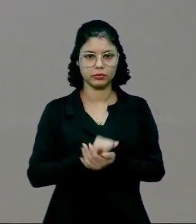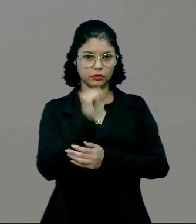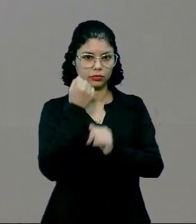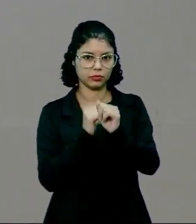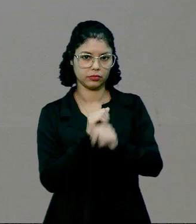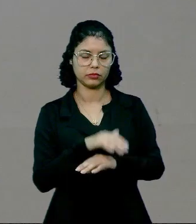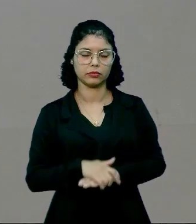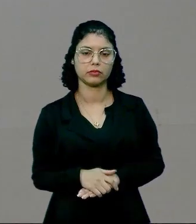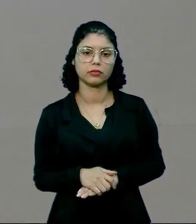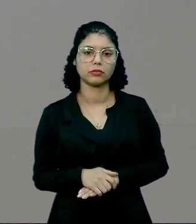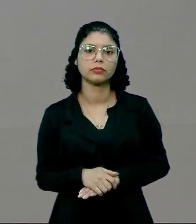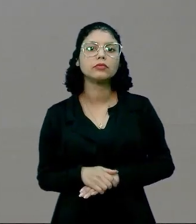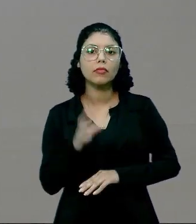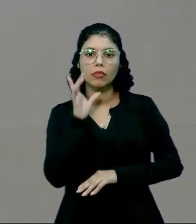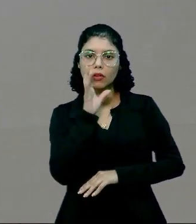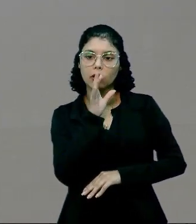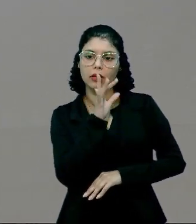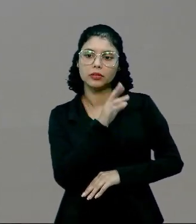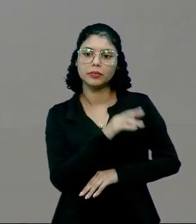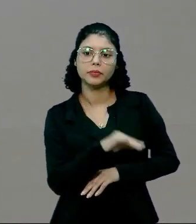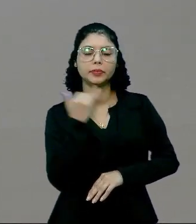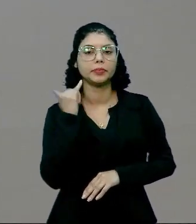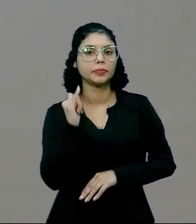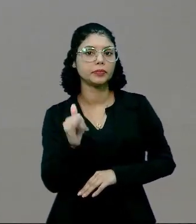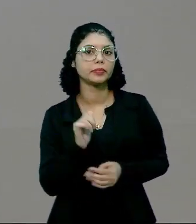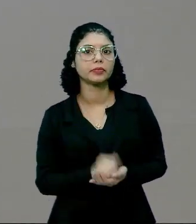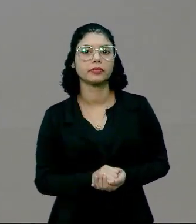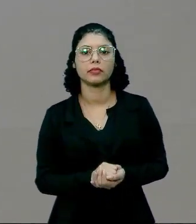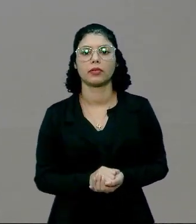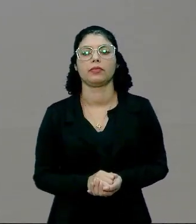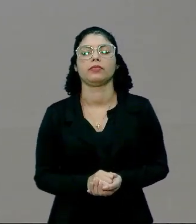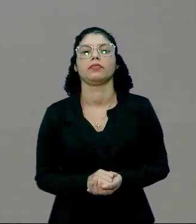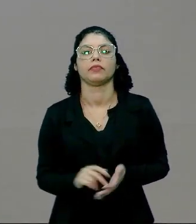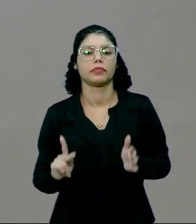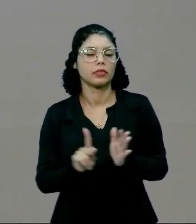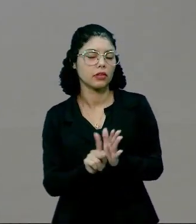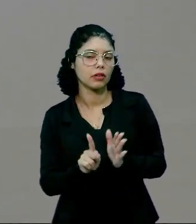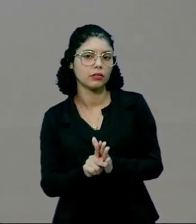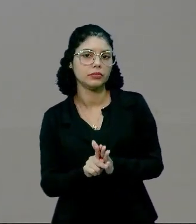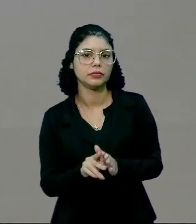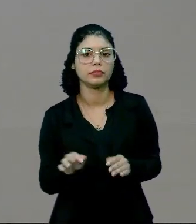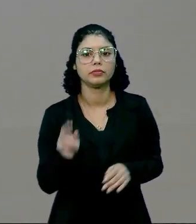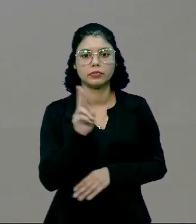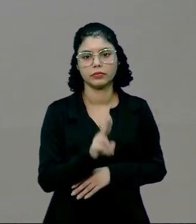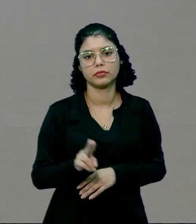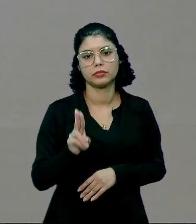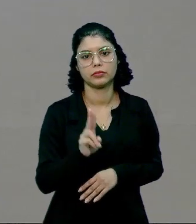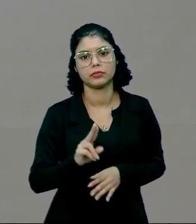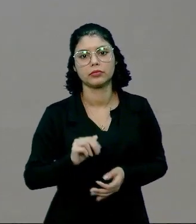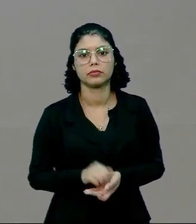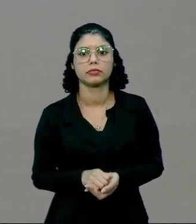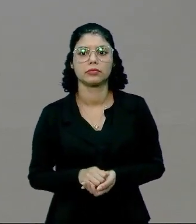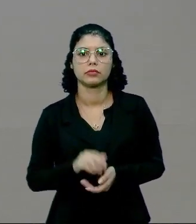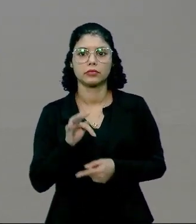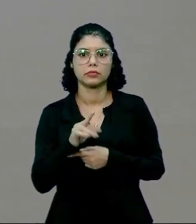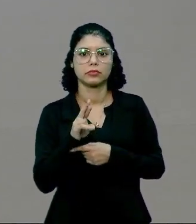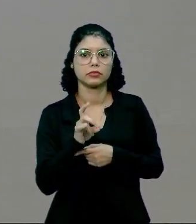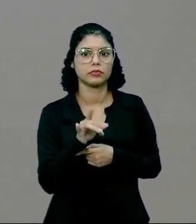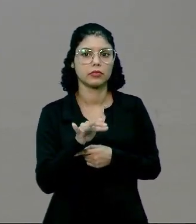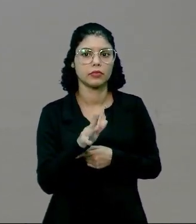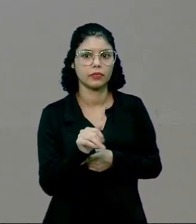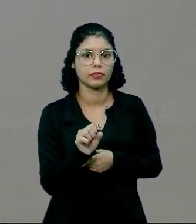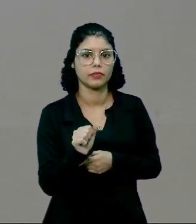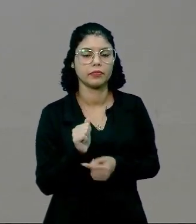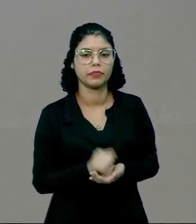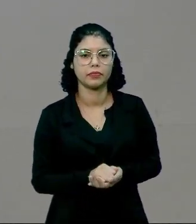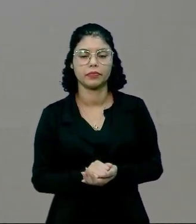usinas nucleares gerar calor produzir energia e é ideal que esse carvão seja utilizado de maneira fragmentada